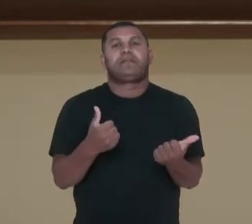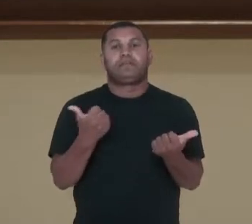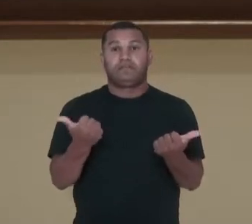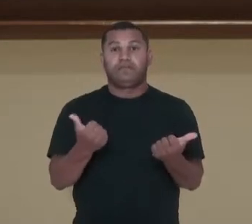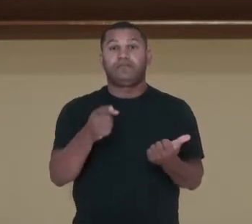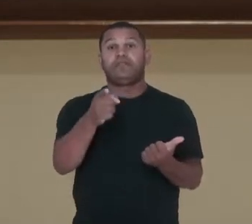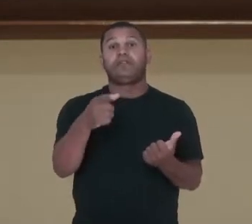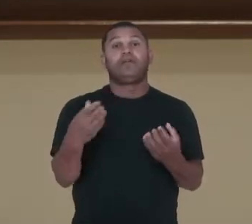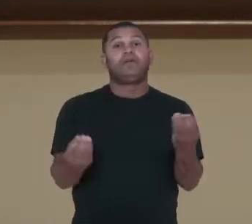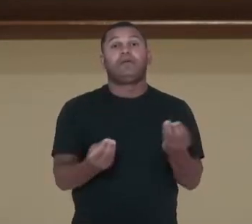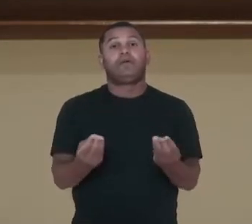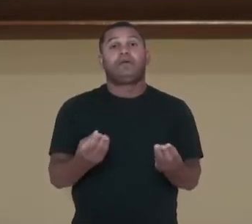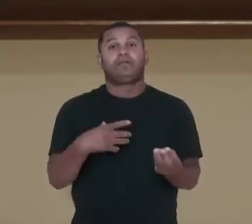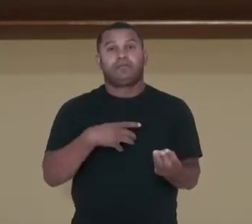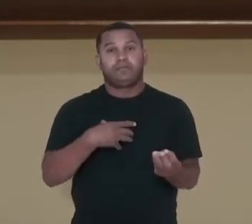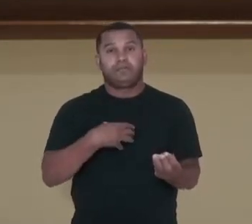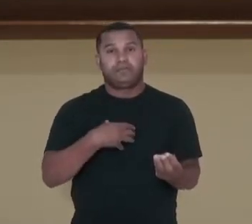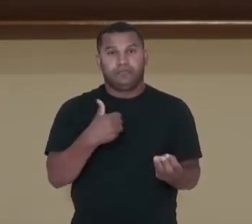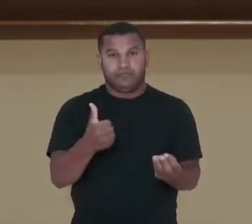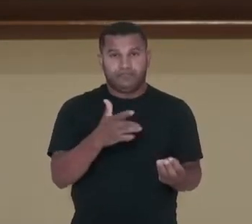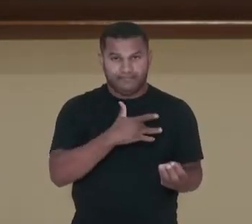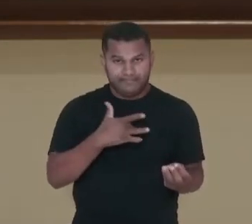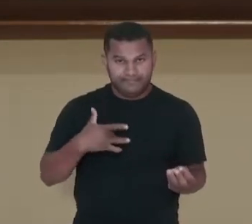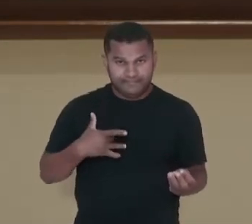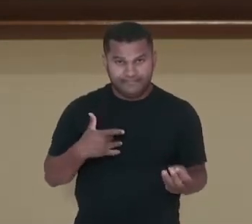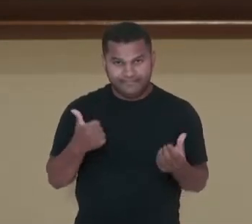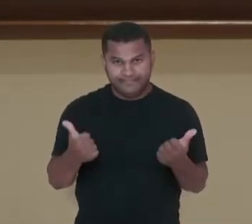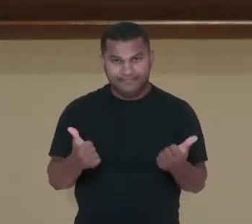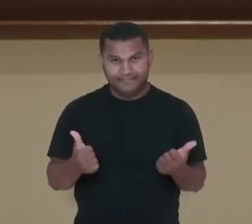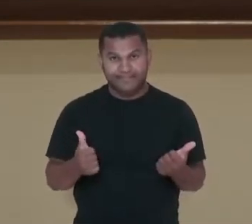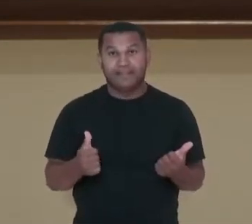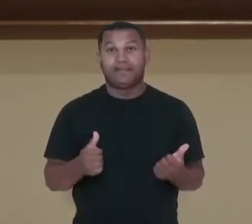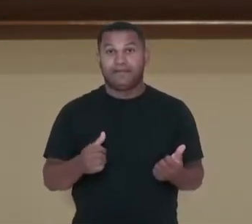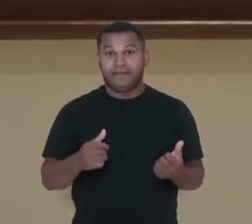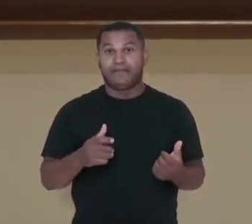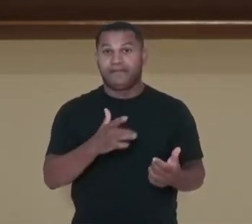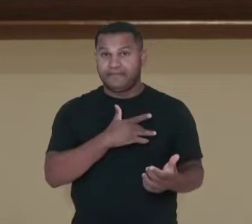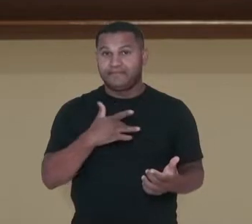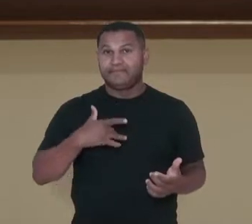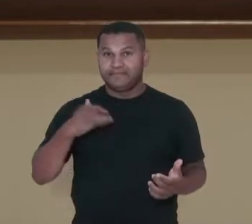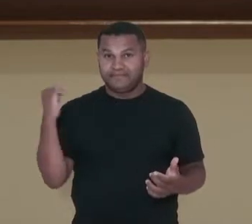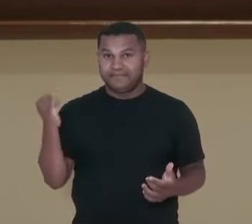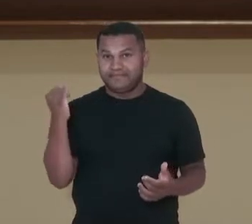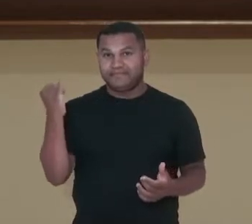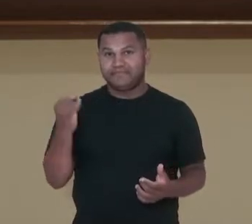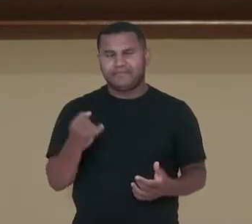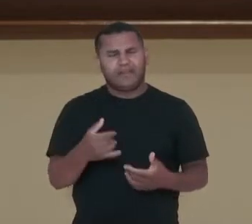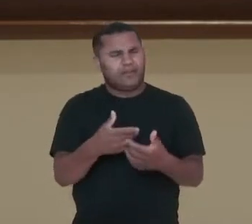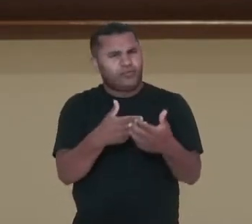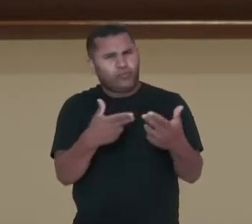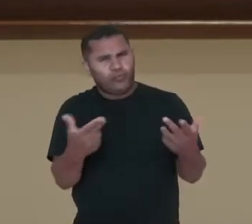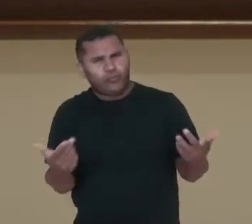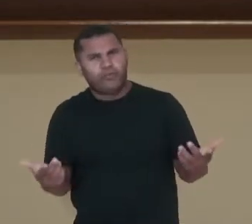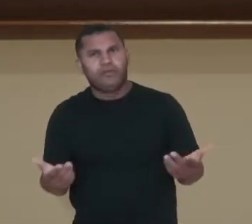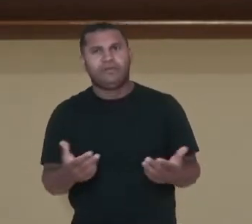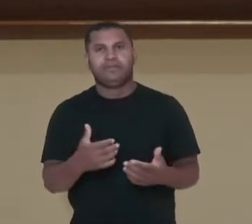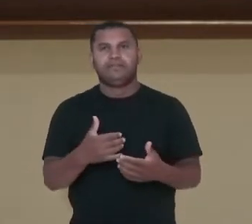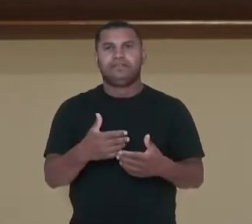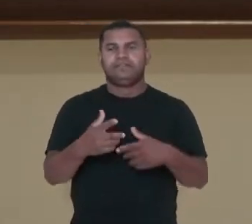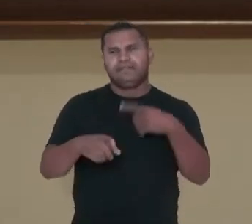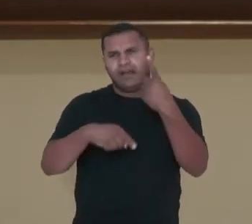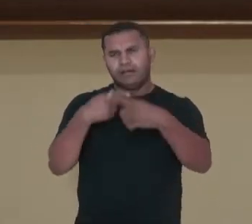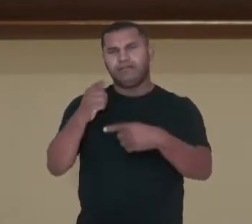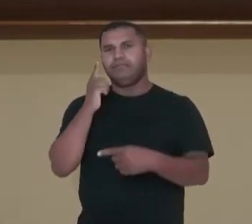saúde? Maravilha! Saúde é o que interessa, o resto a gente vai correndo atrás,